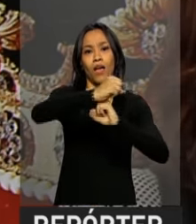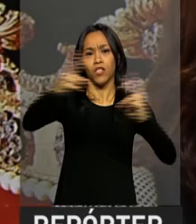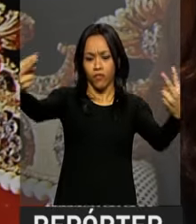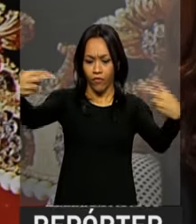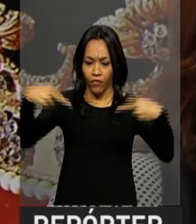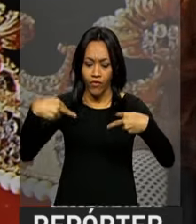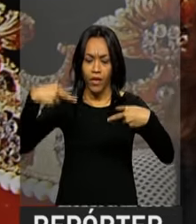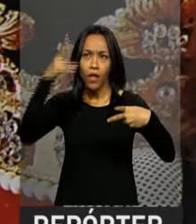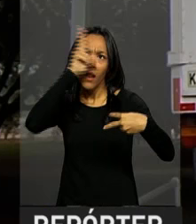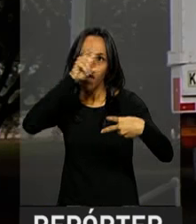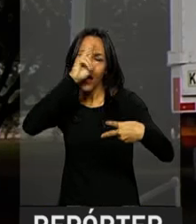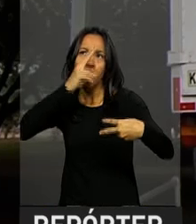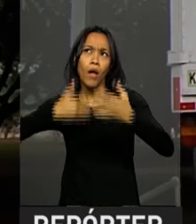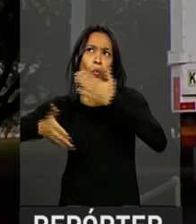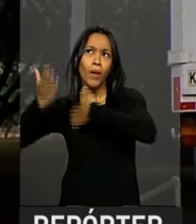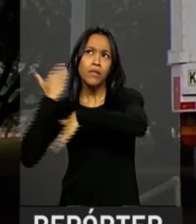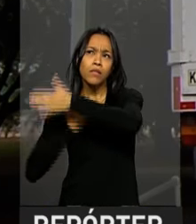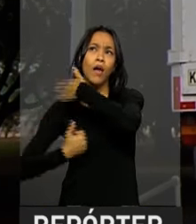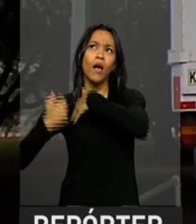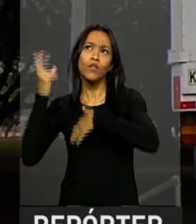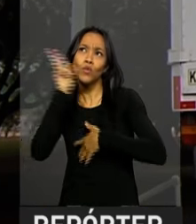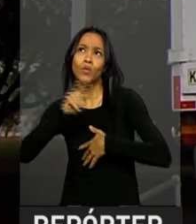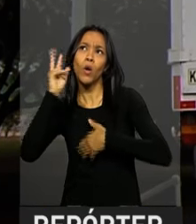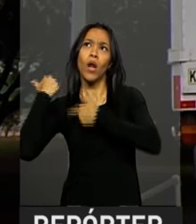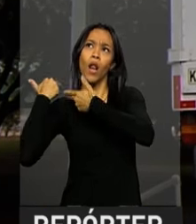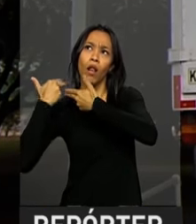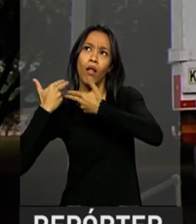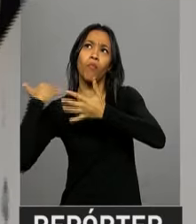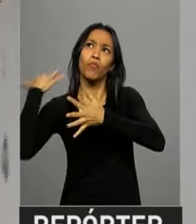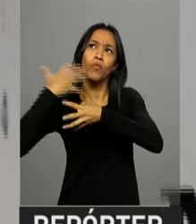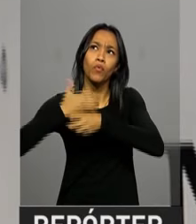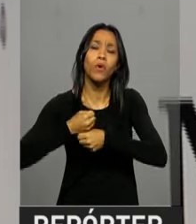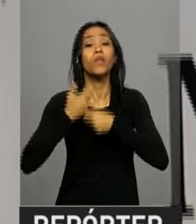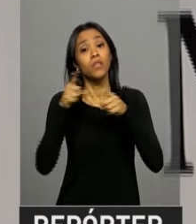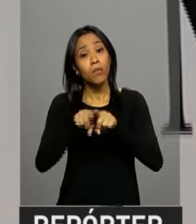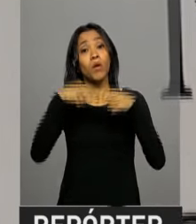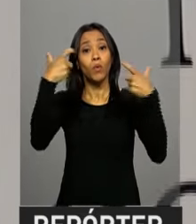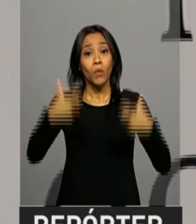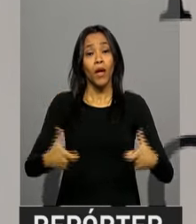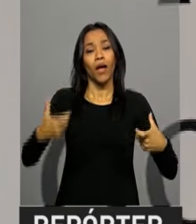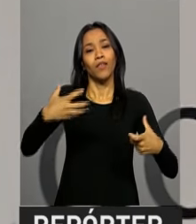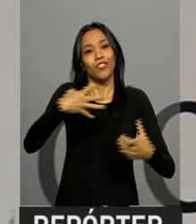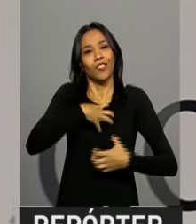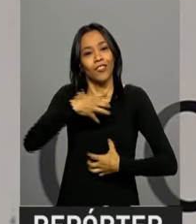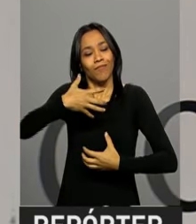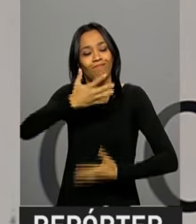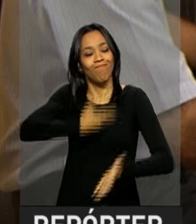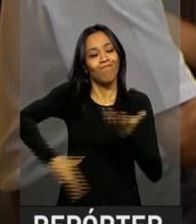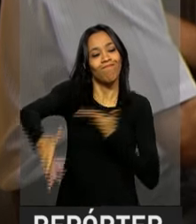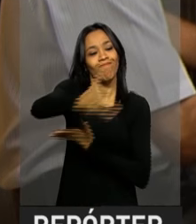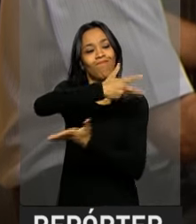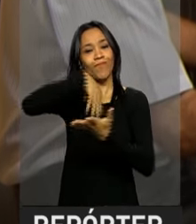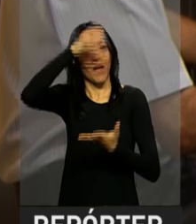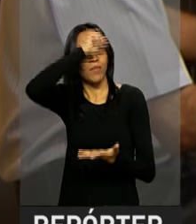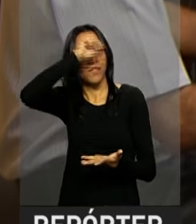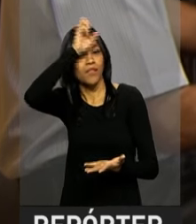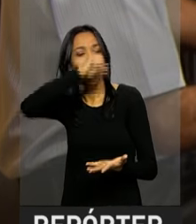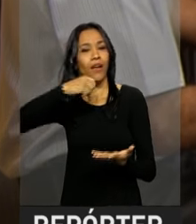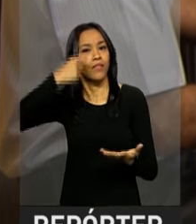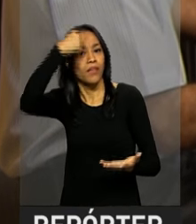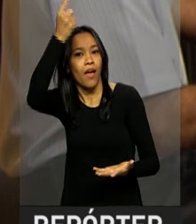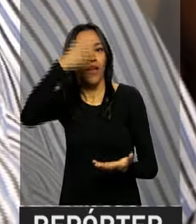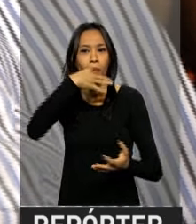refletida e também é um local de divertimento de lazer de diagem de troca de